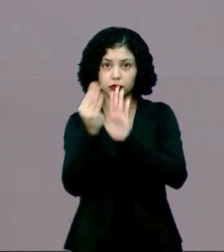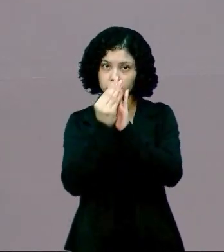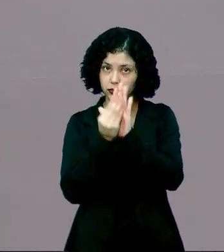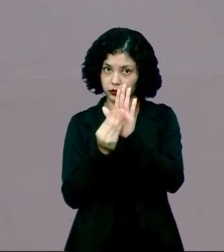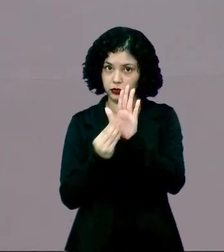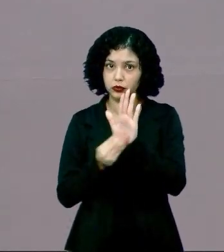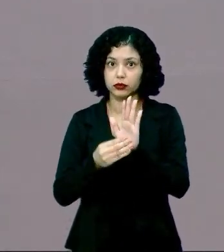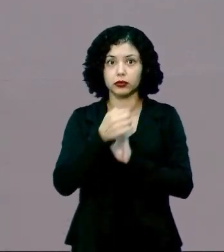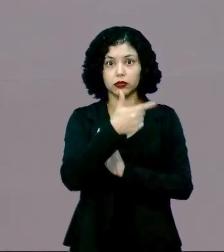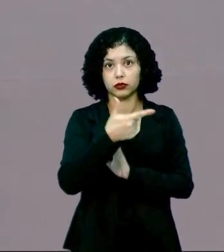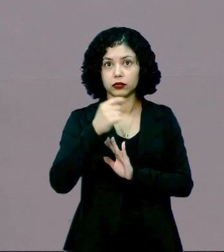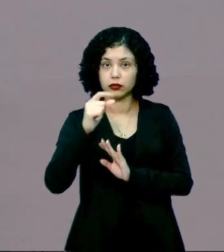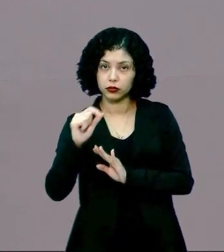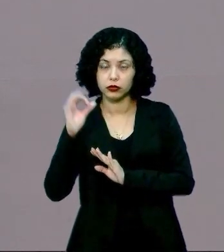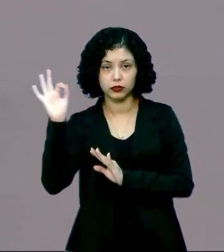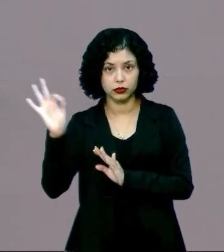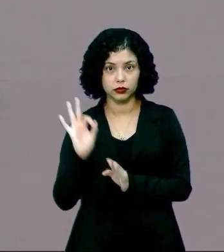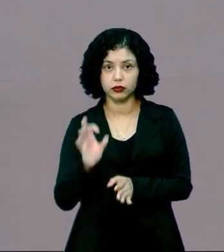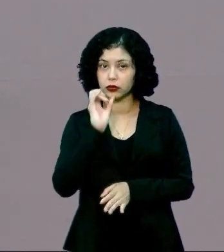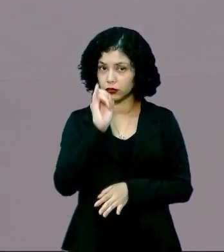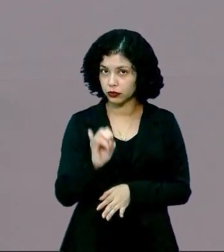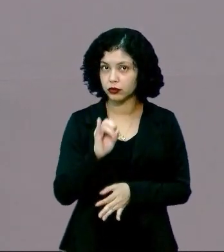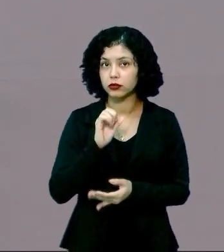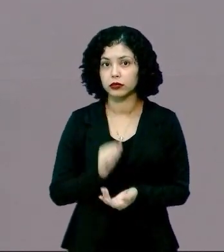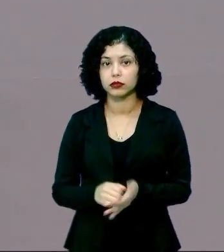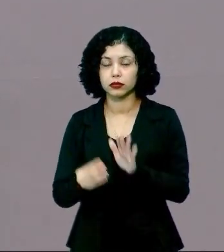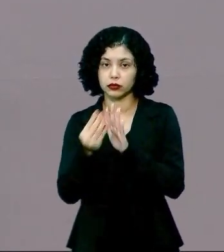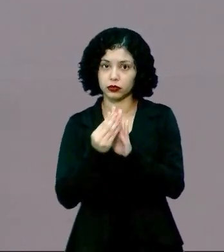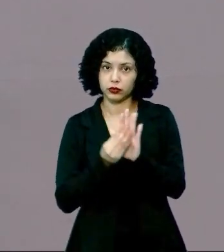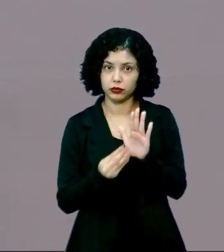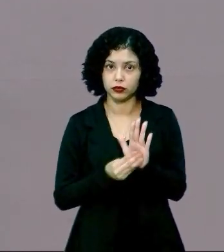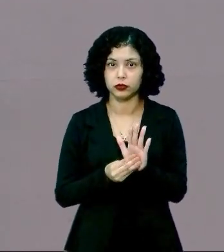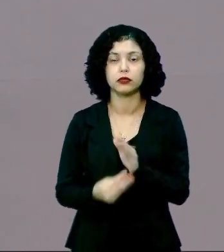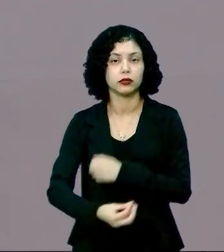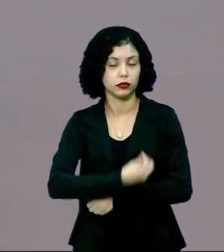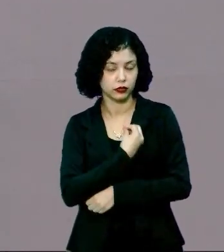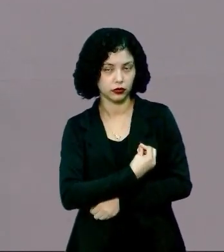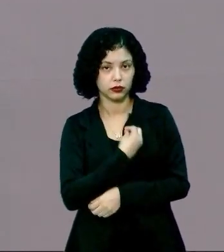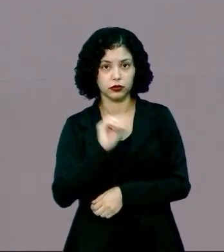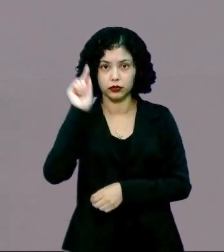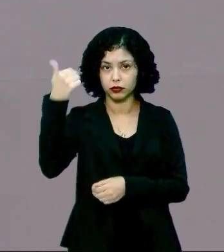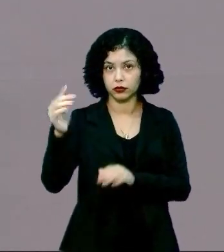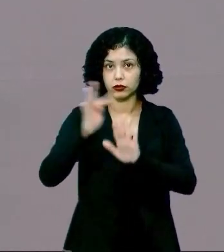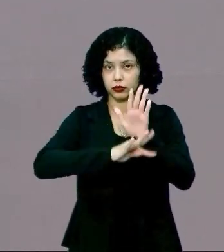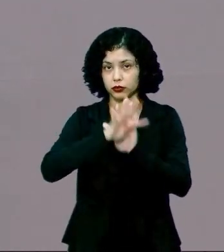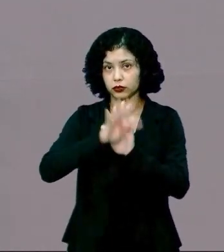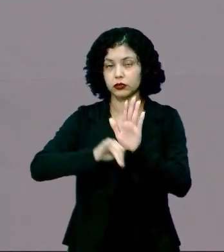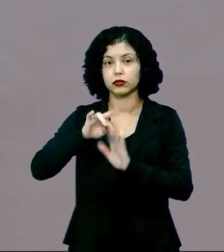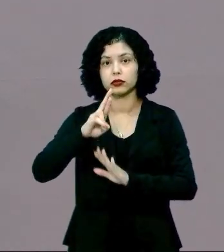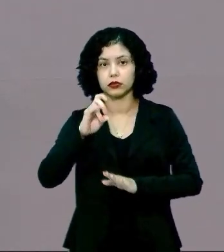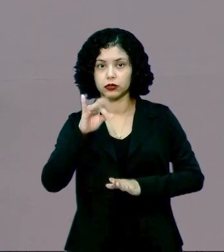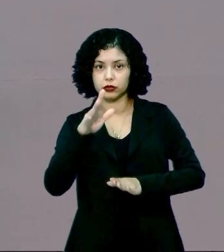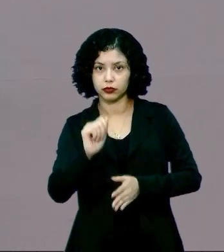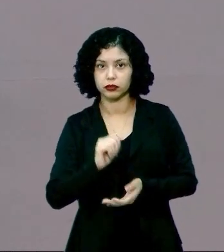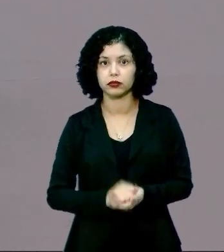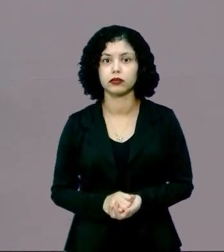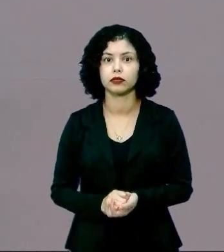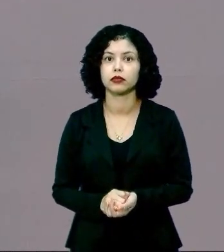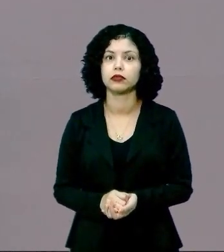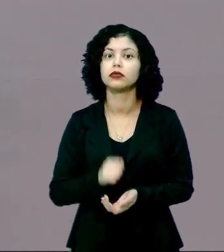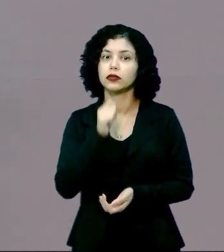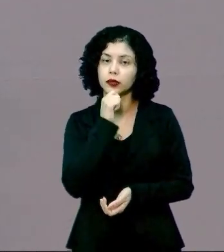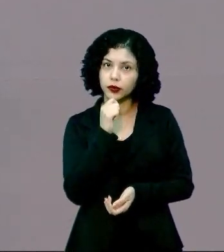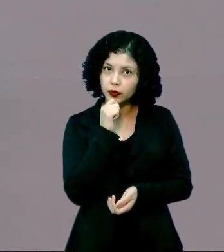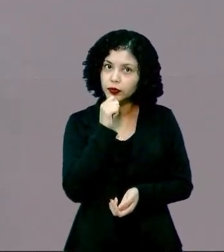dados de 200%. Se esse dado ele não estiver presente lá nos textos motivadores, lembre que o corretor